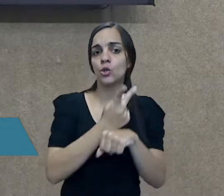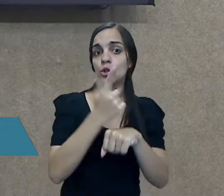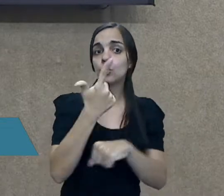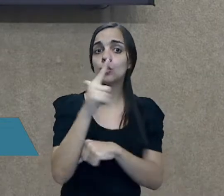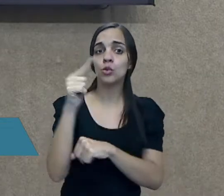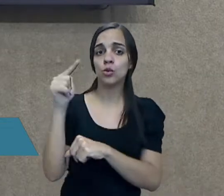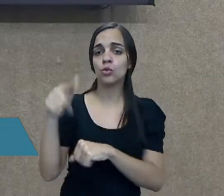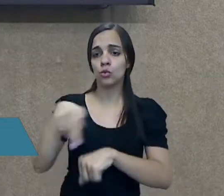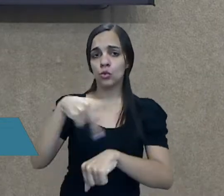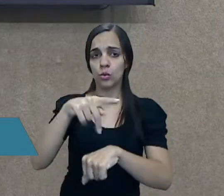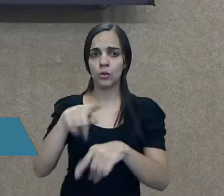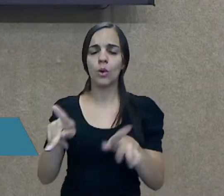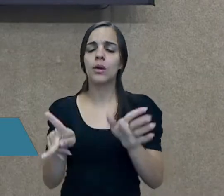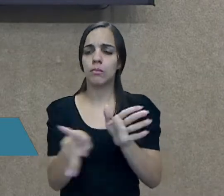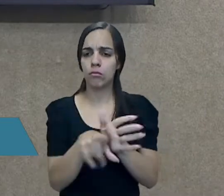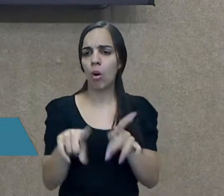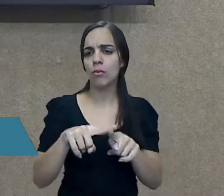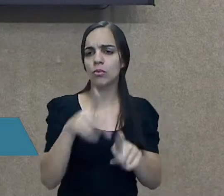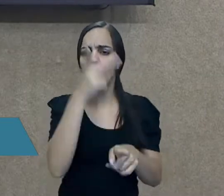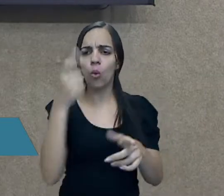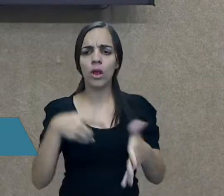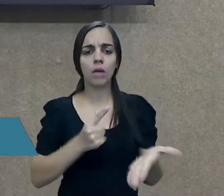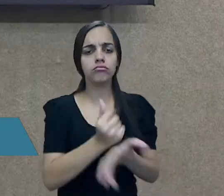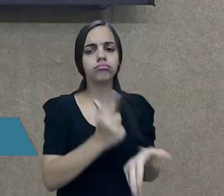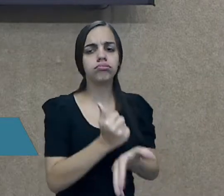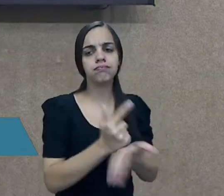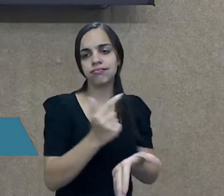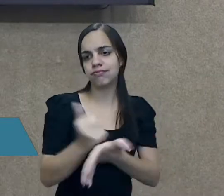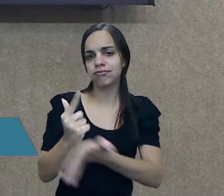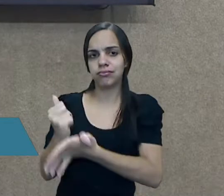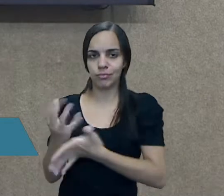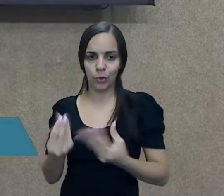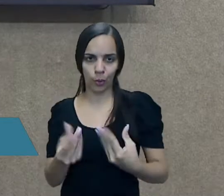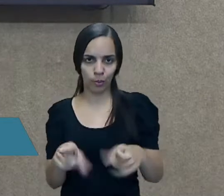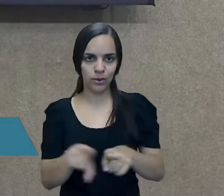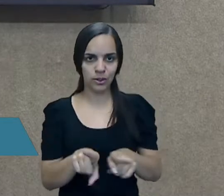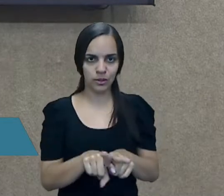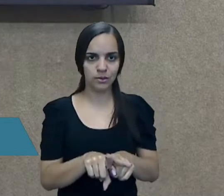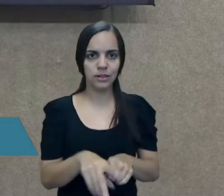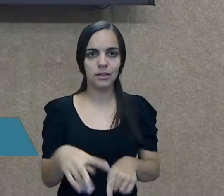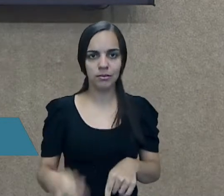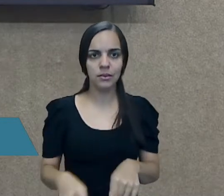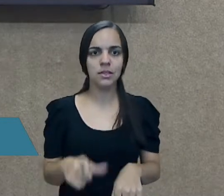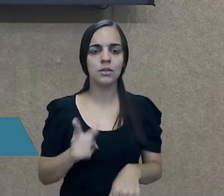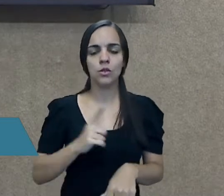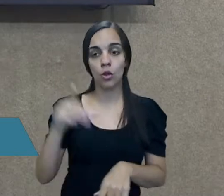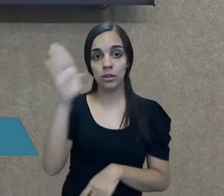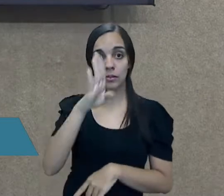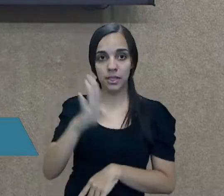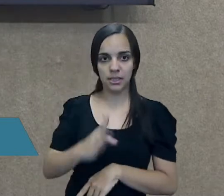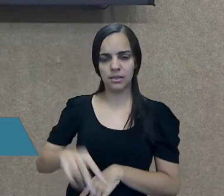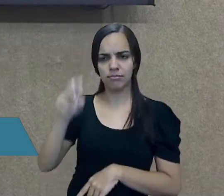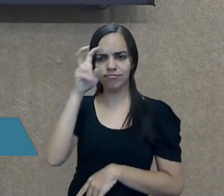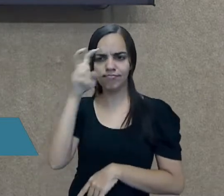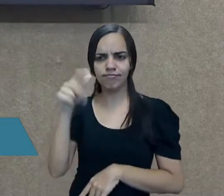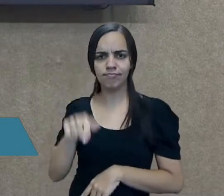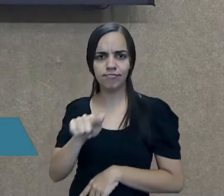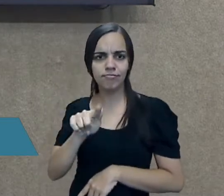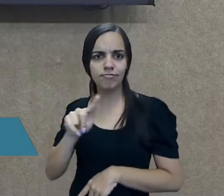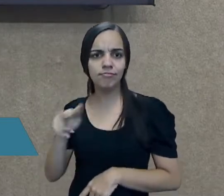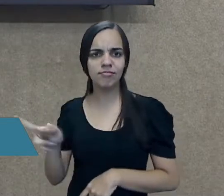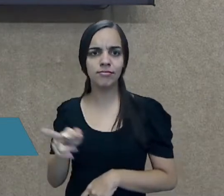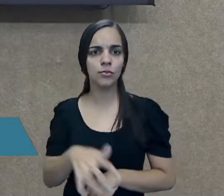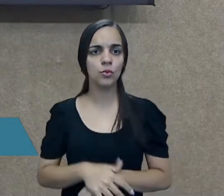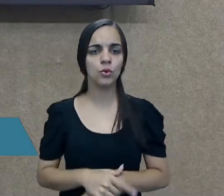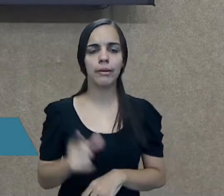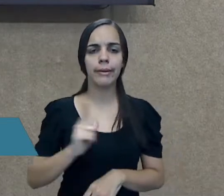e mercado consumidor. Por isso nós temos a cultura, nós brasileiros valadarenses, de